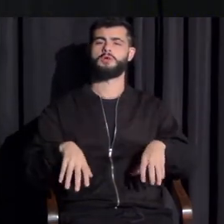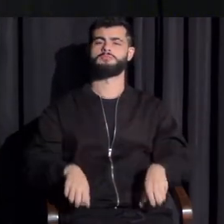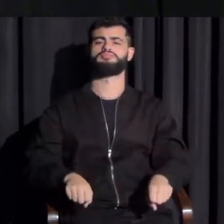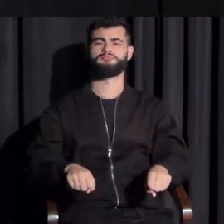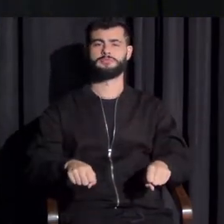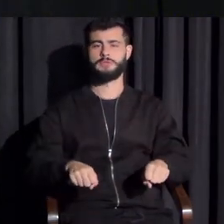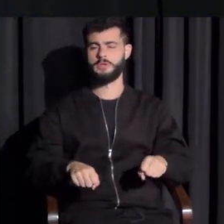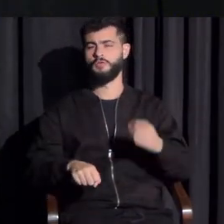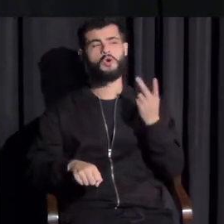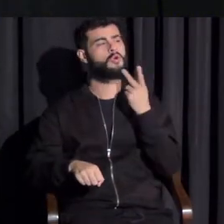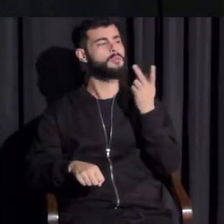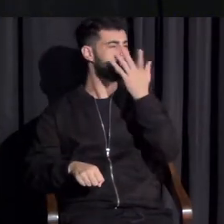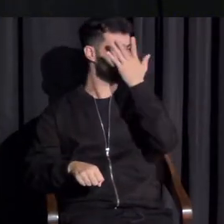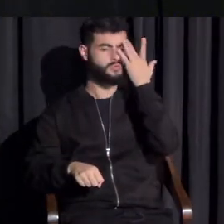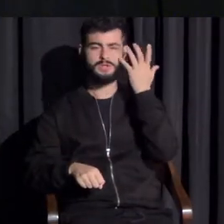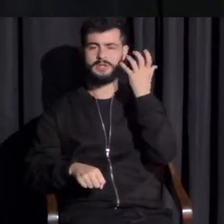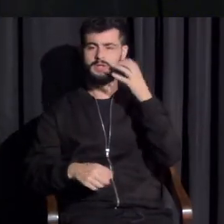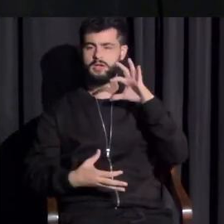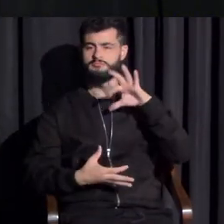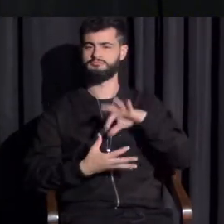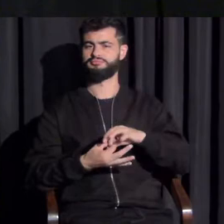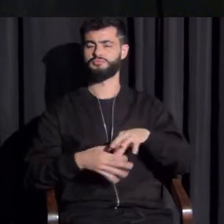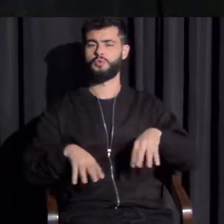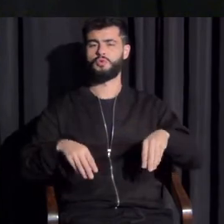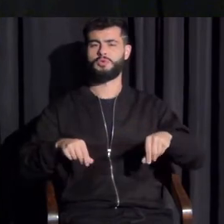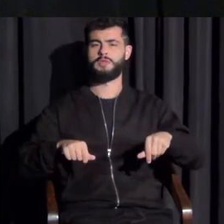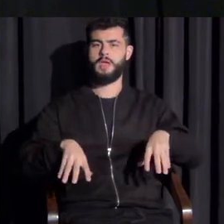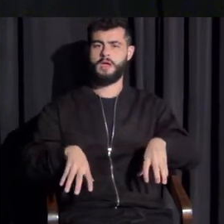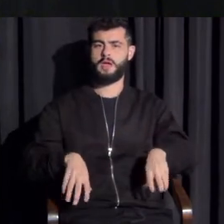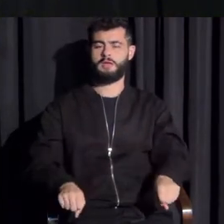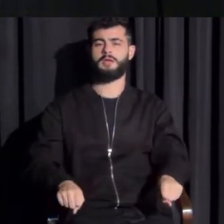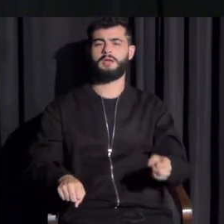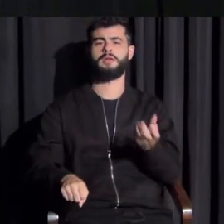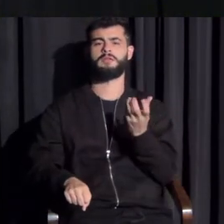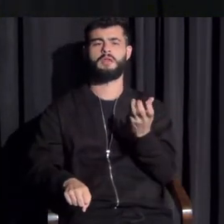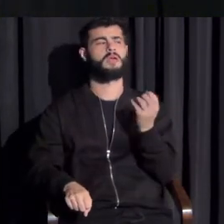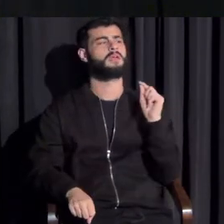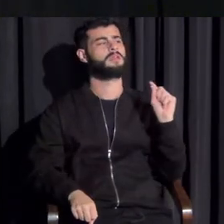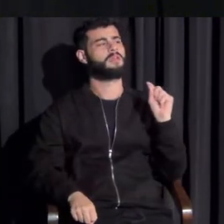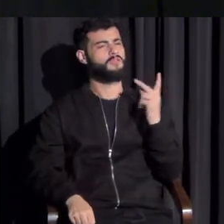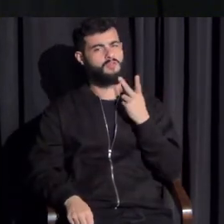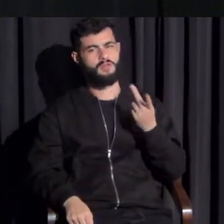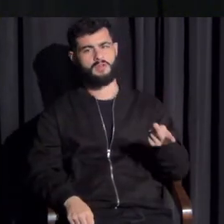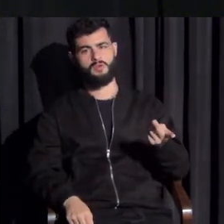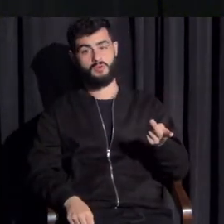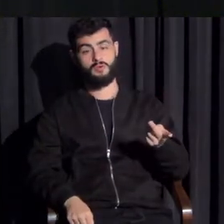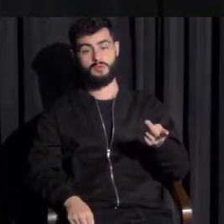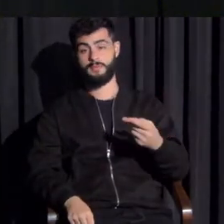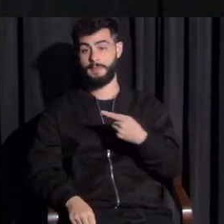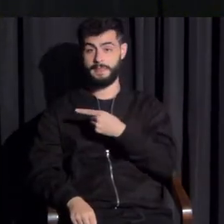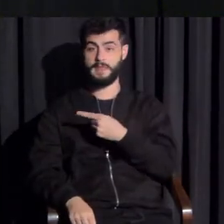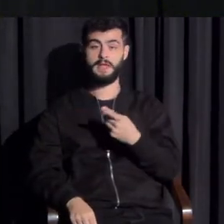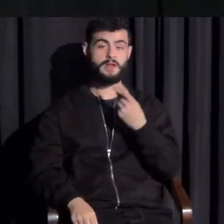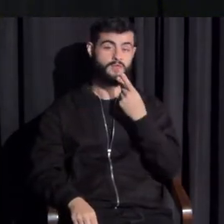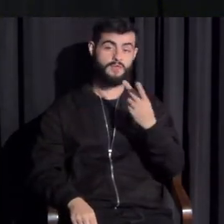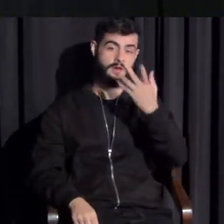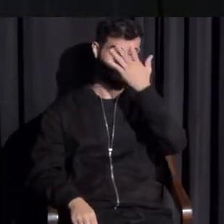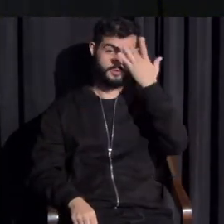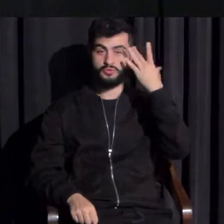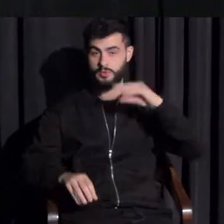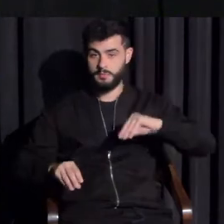quer aterrar? Quem é que disse que todo mundo quer se fixar? E aí ele traz algumas questões relacionadas ao nomadismo e